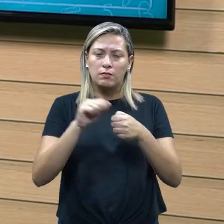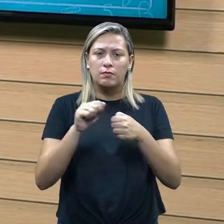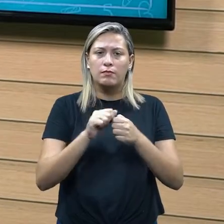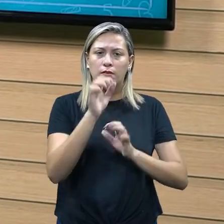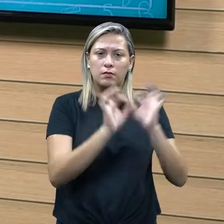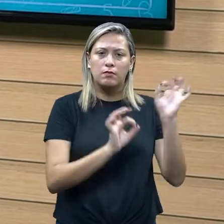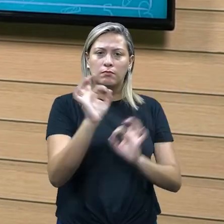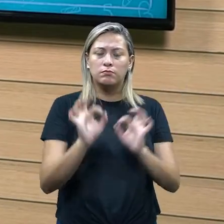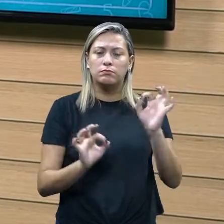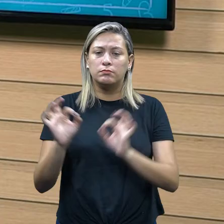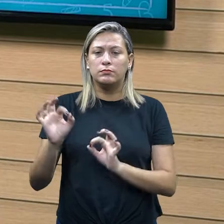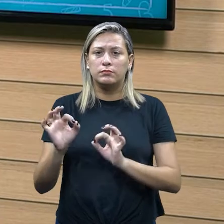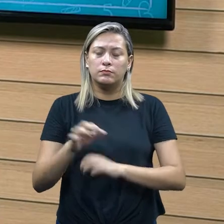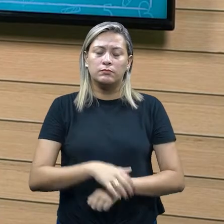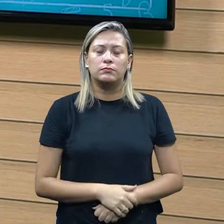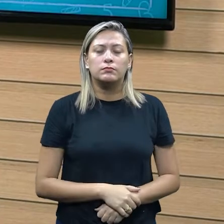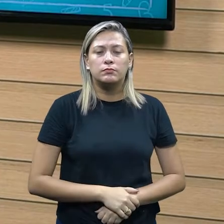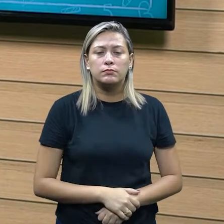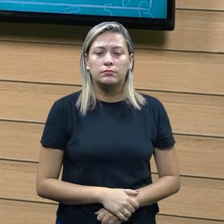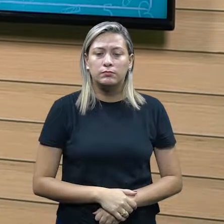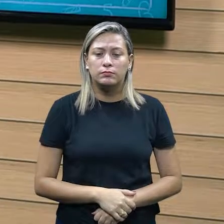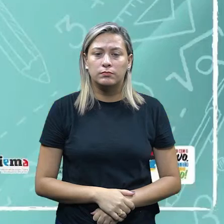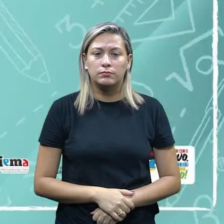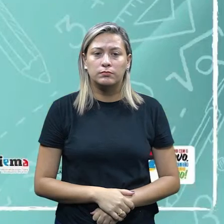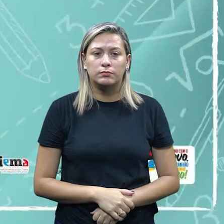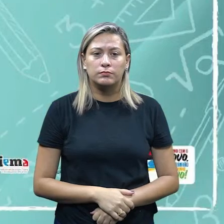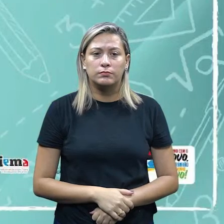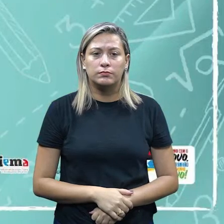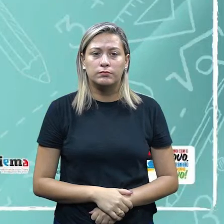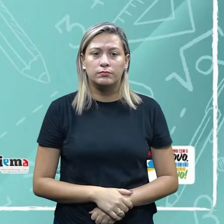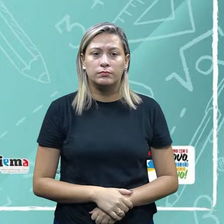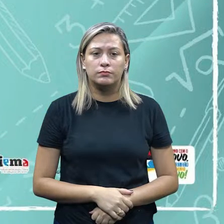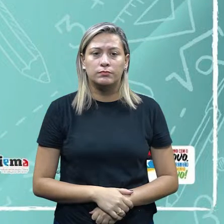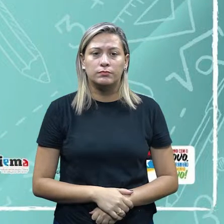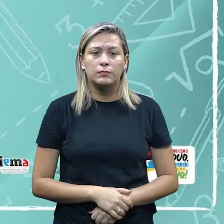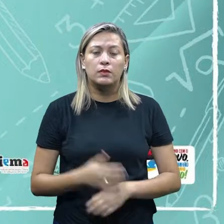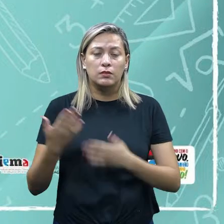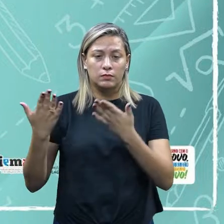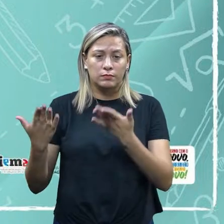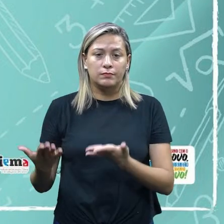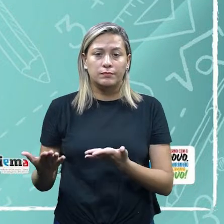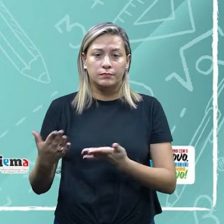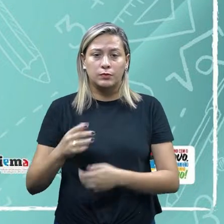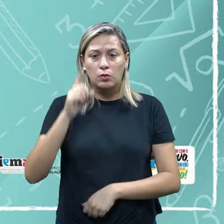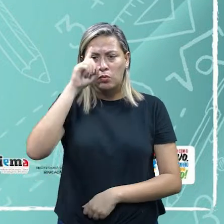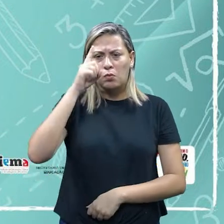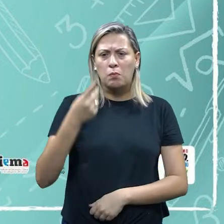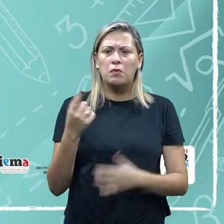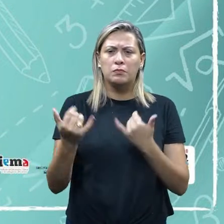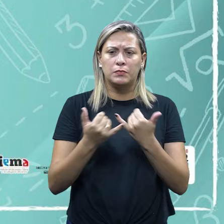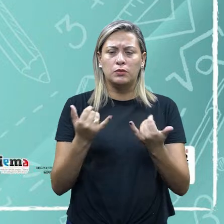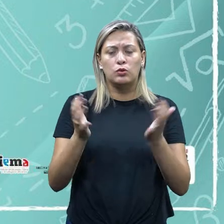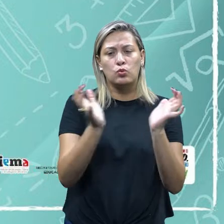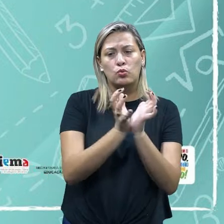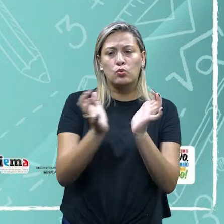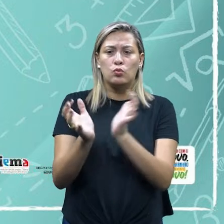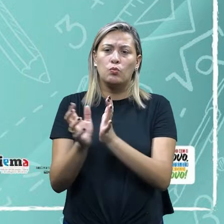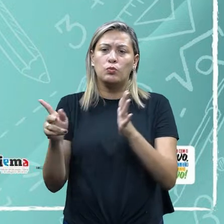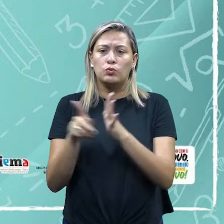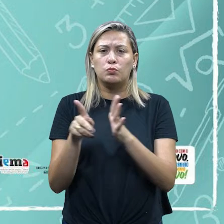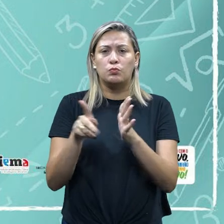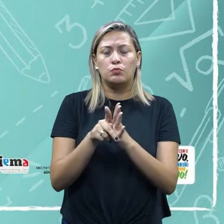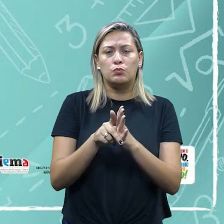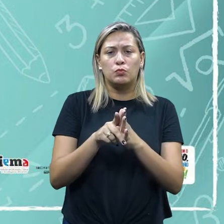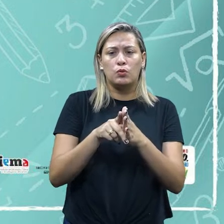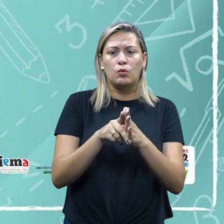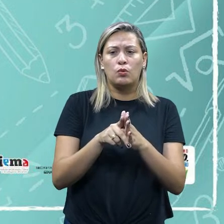projeto você vai conseguir mexer nesse projeto, né? Com a interface, comandos similares são agrupados em abas.